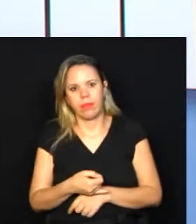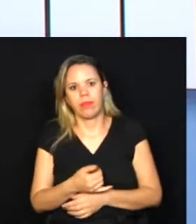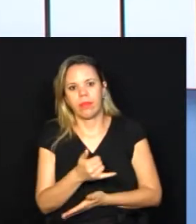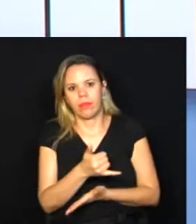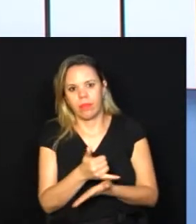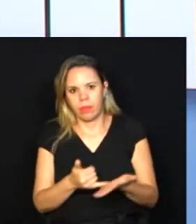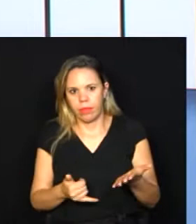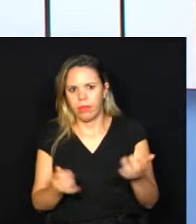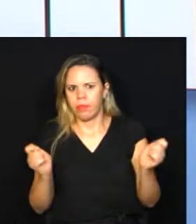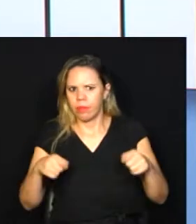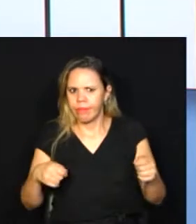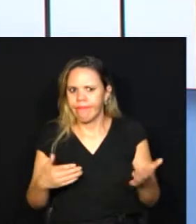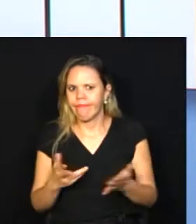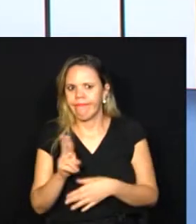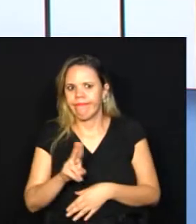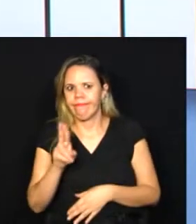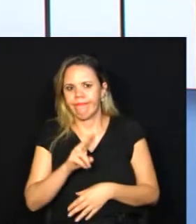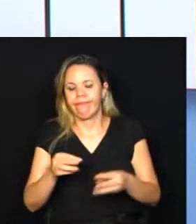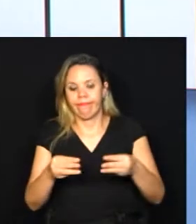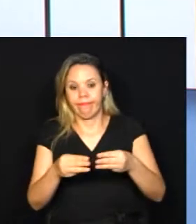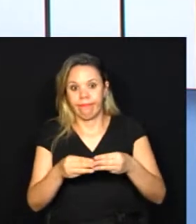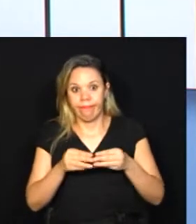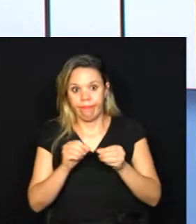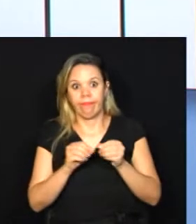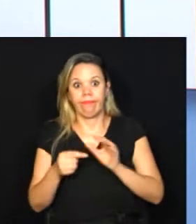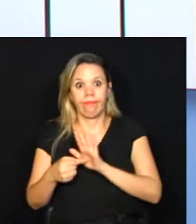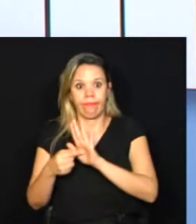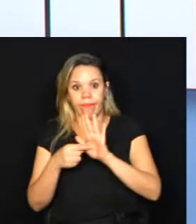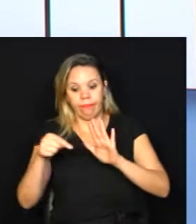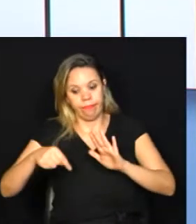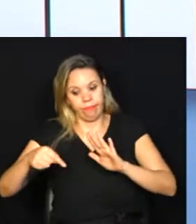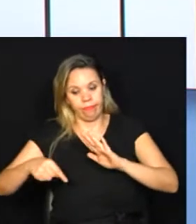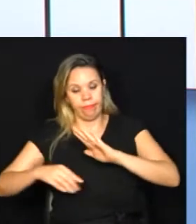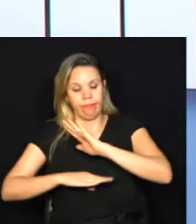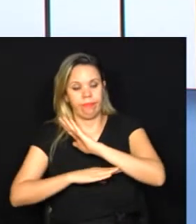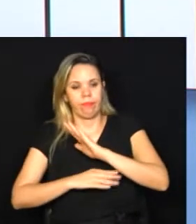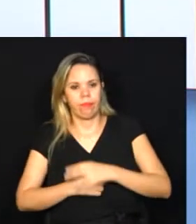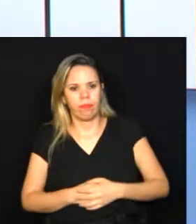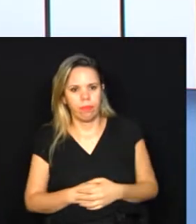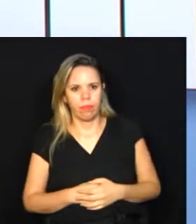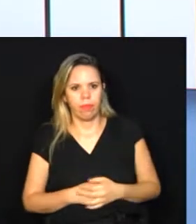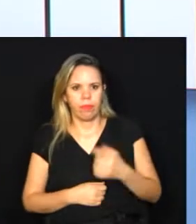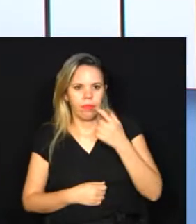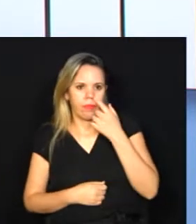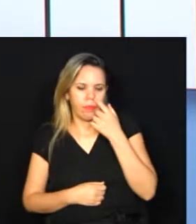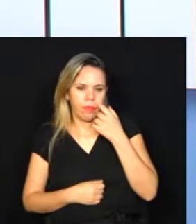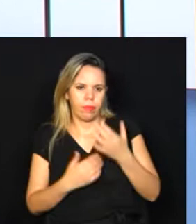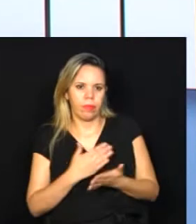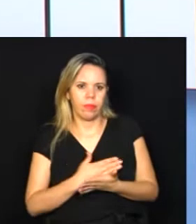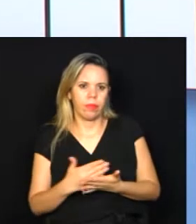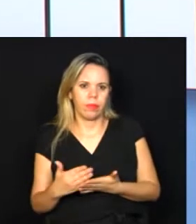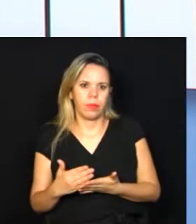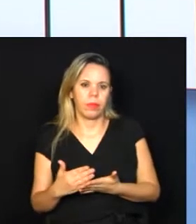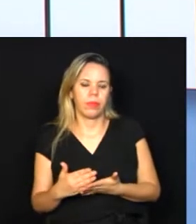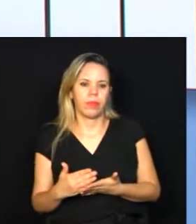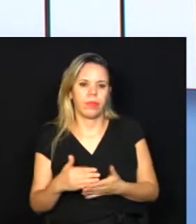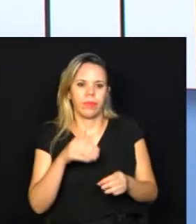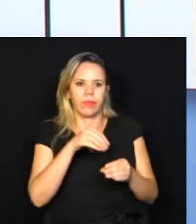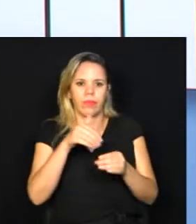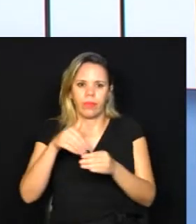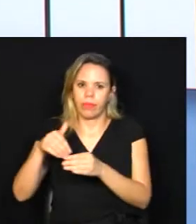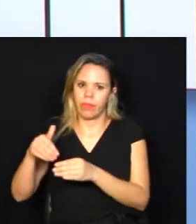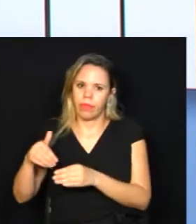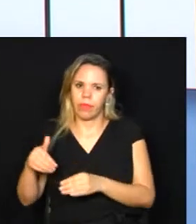líquida passa a valer EA emoção que deve ser apresentada aqui no legislativo ela começa então a ser